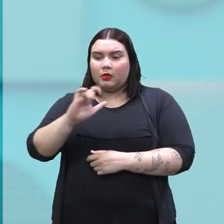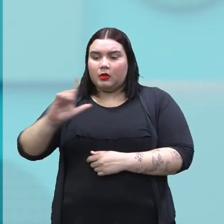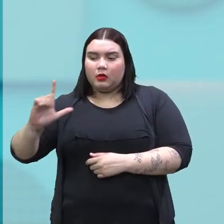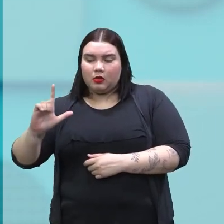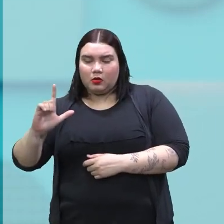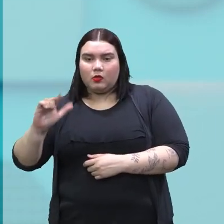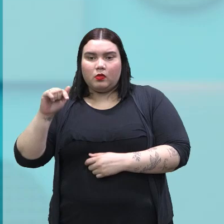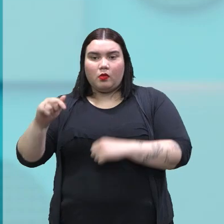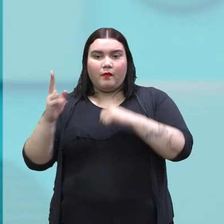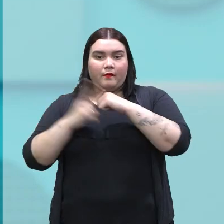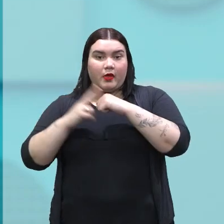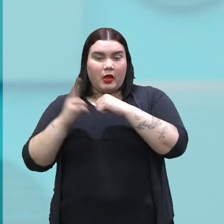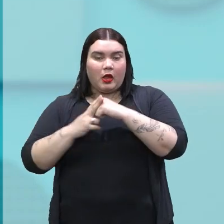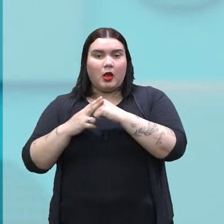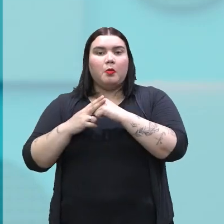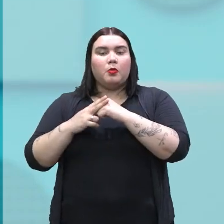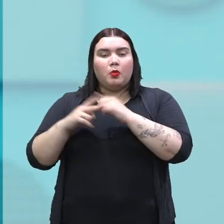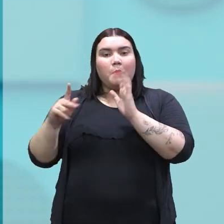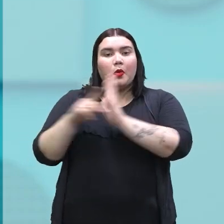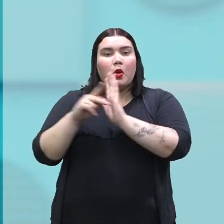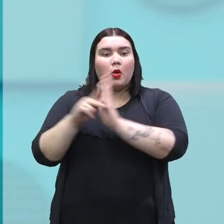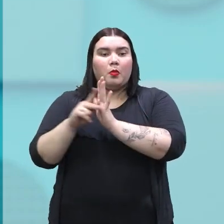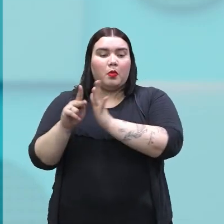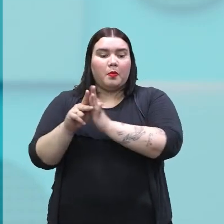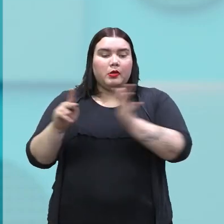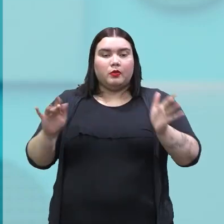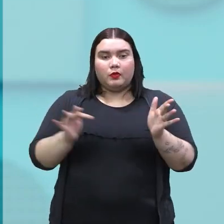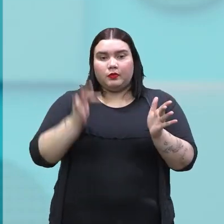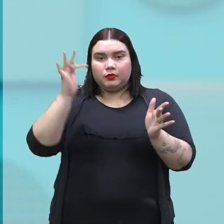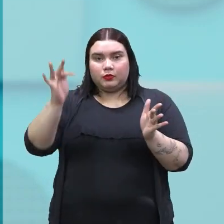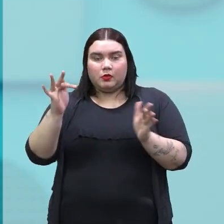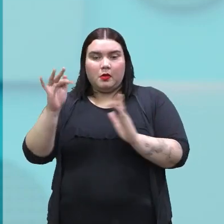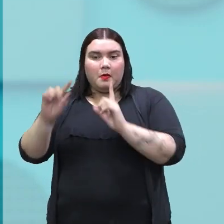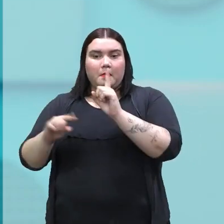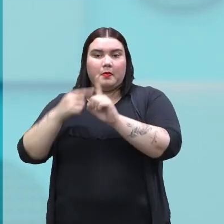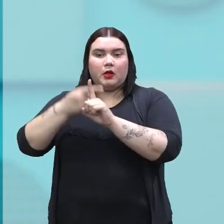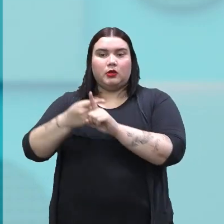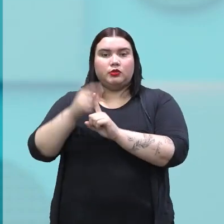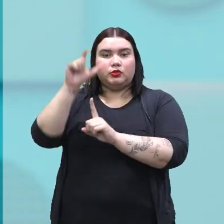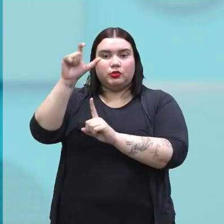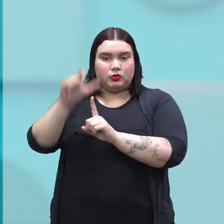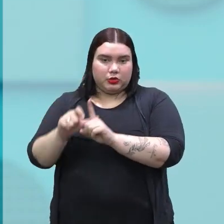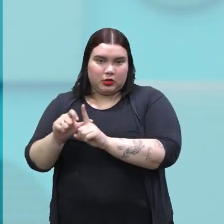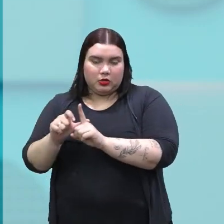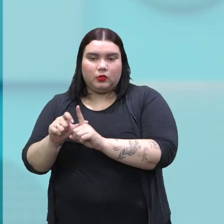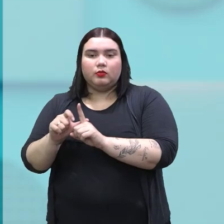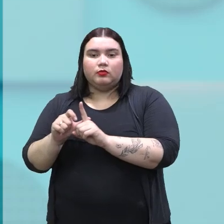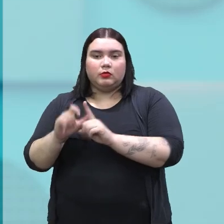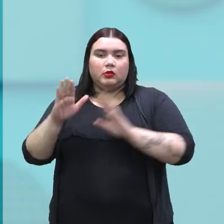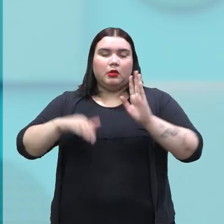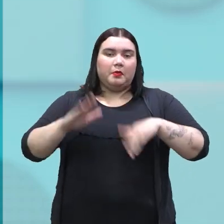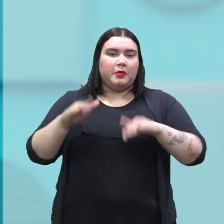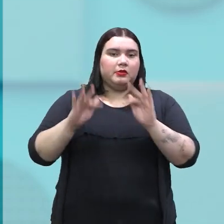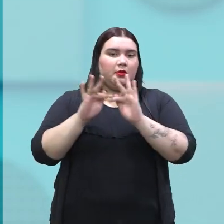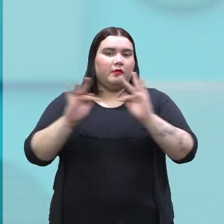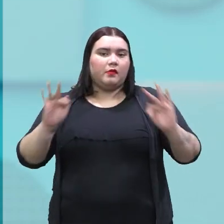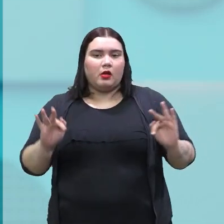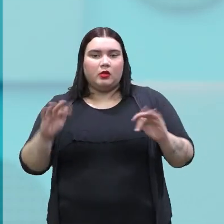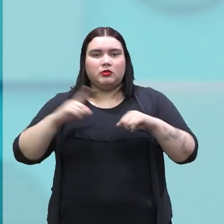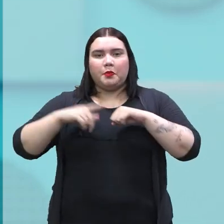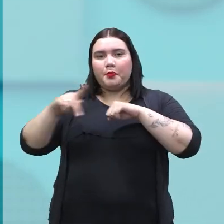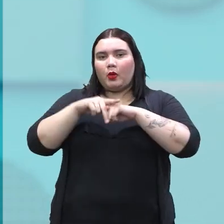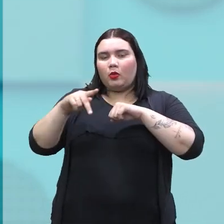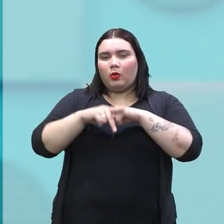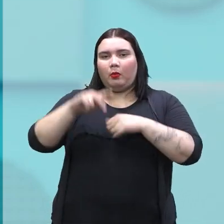verbo auxiliar do futuro. Depois, o teu sujeito, dependendo da frase, he, she, João,